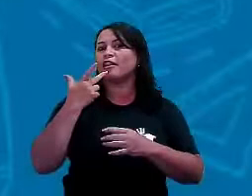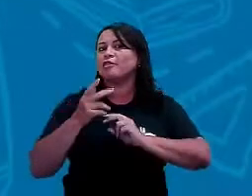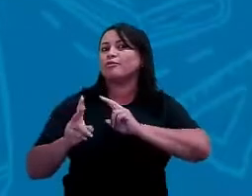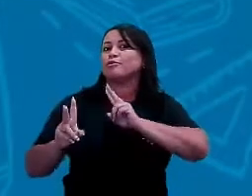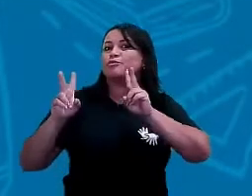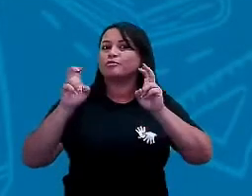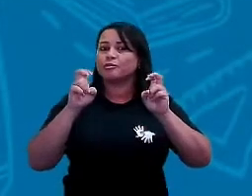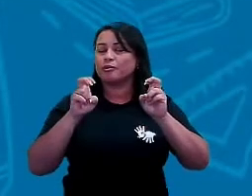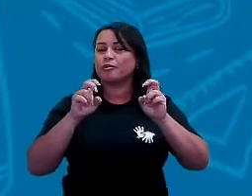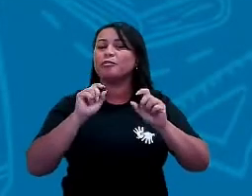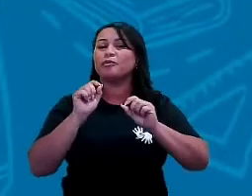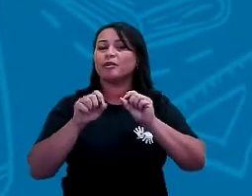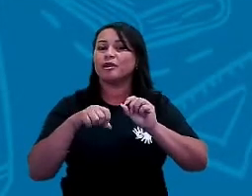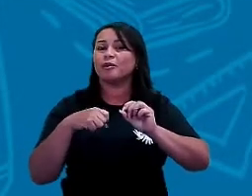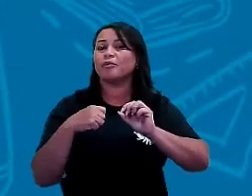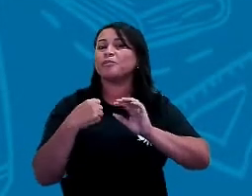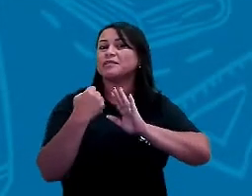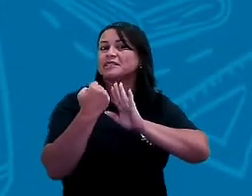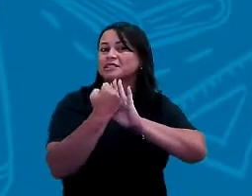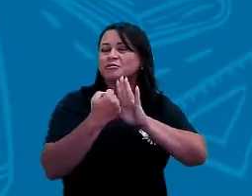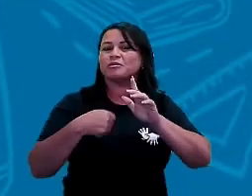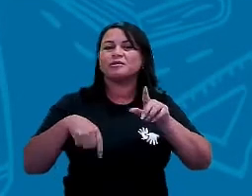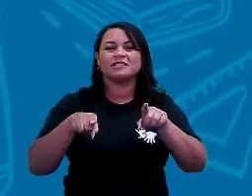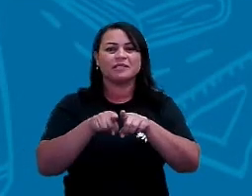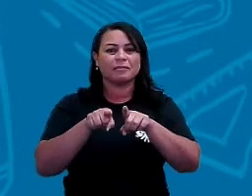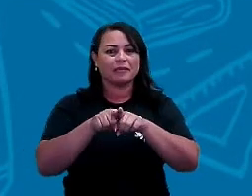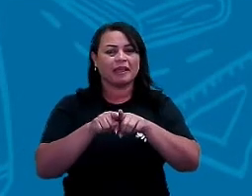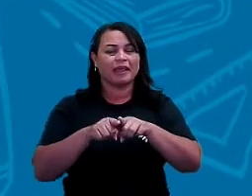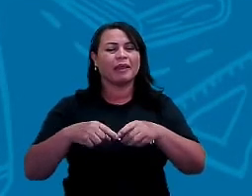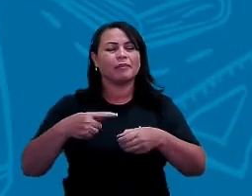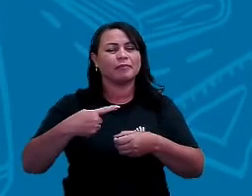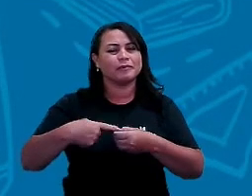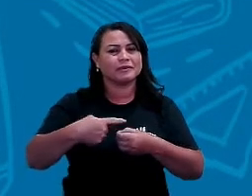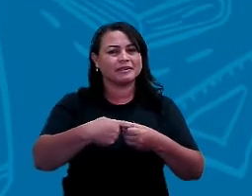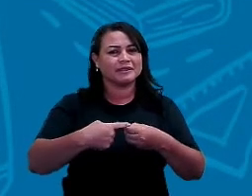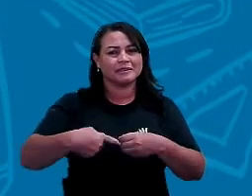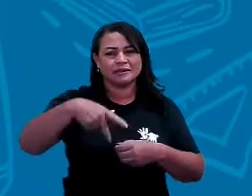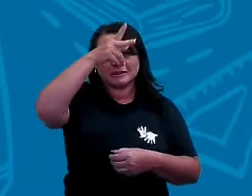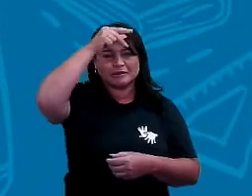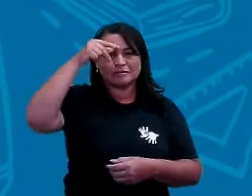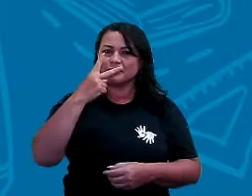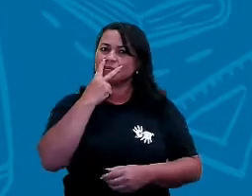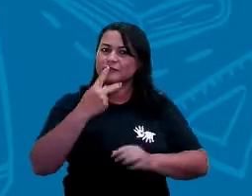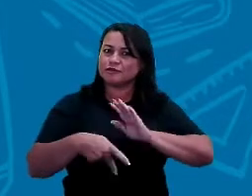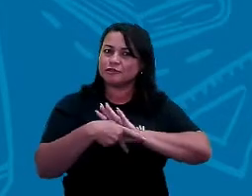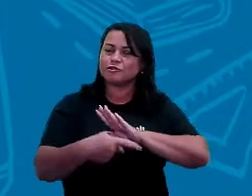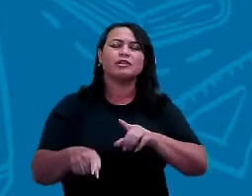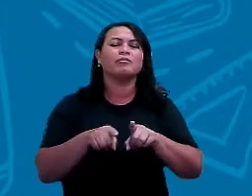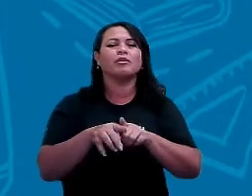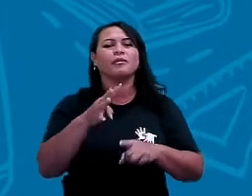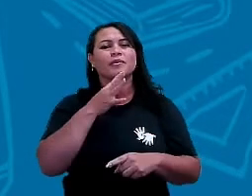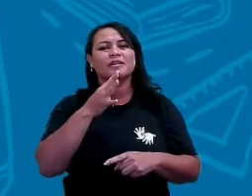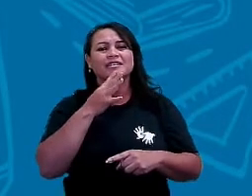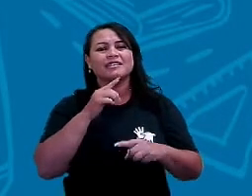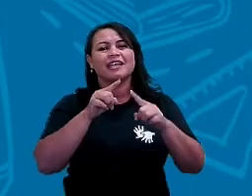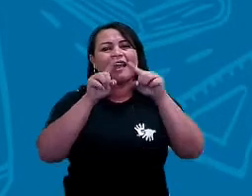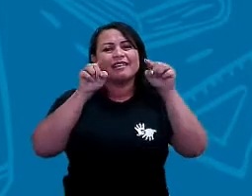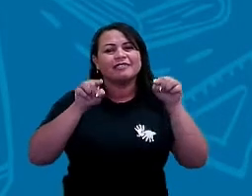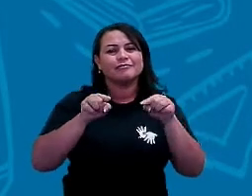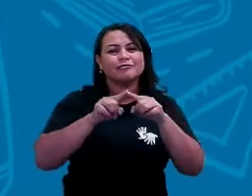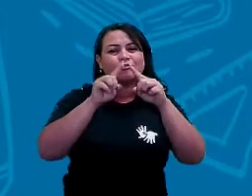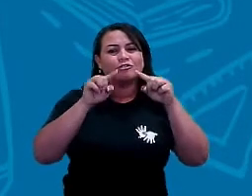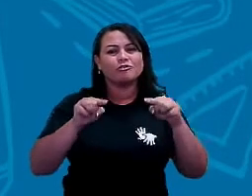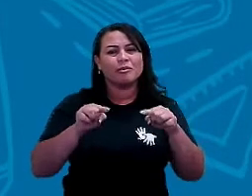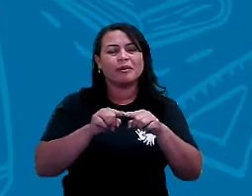símbolos municipais. E aí nós vamos relembrar as figuras geométricas e conhecer as estrofes e os versos,